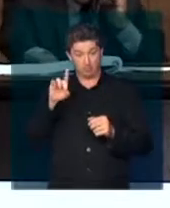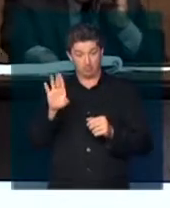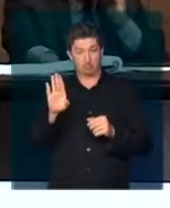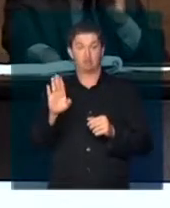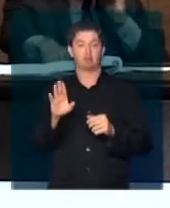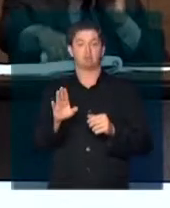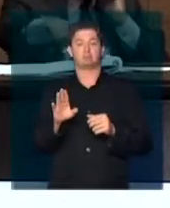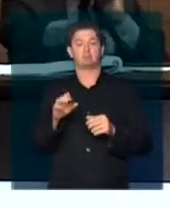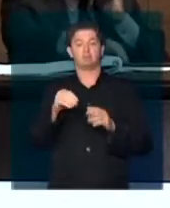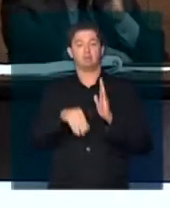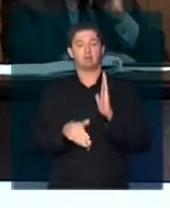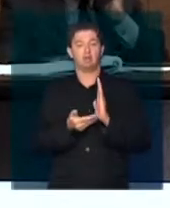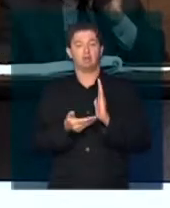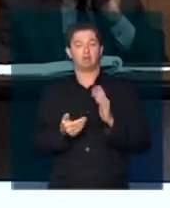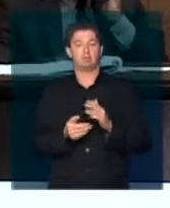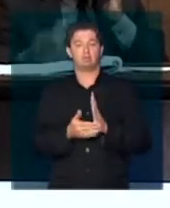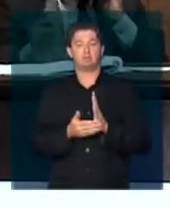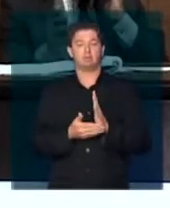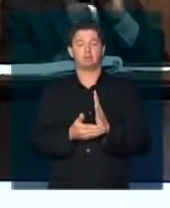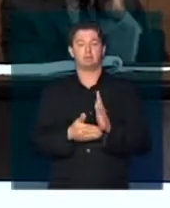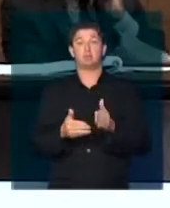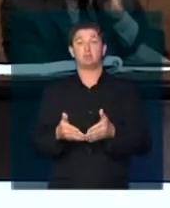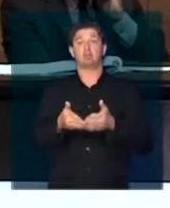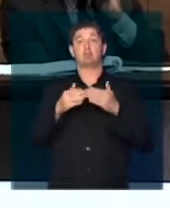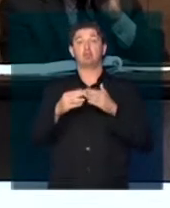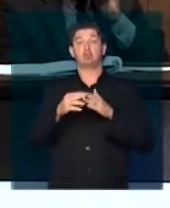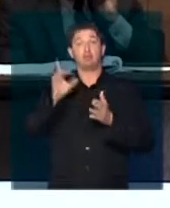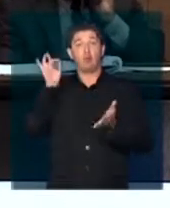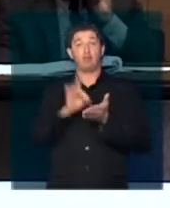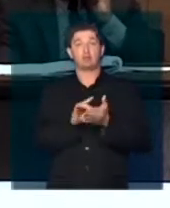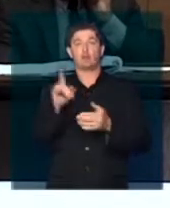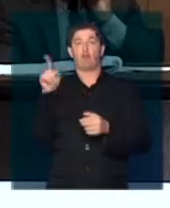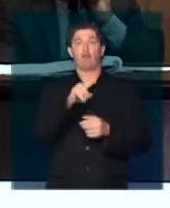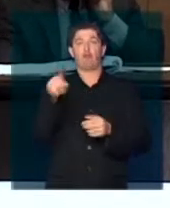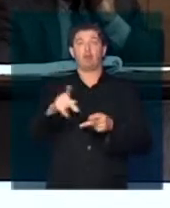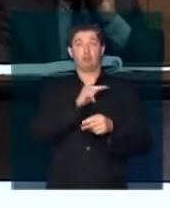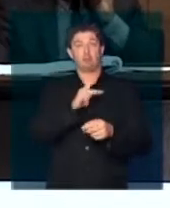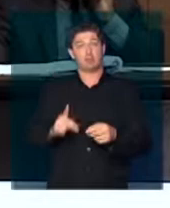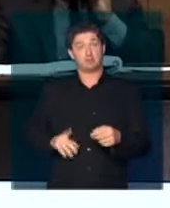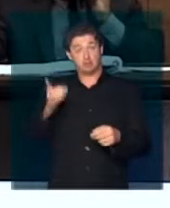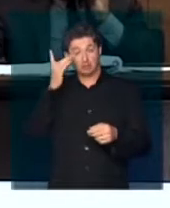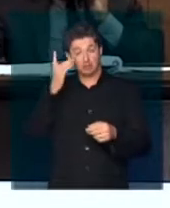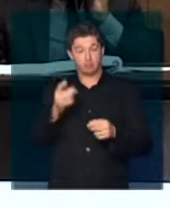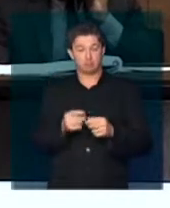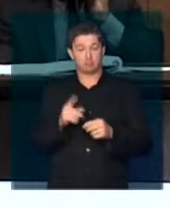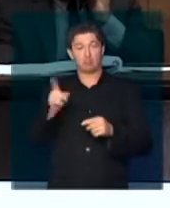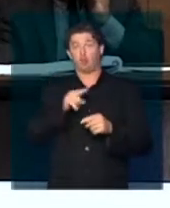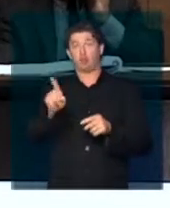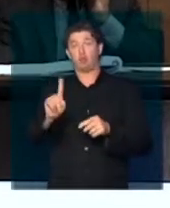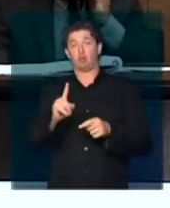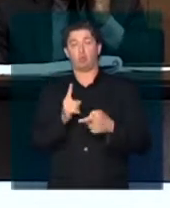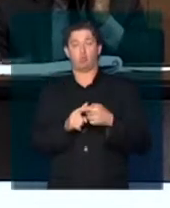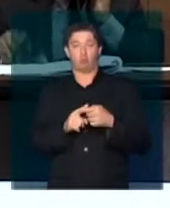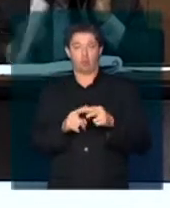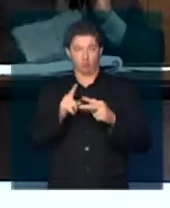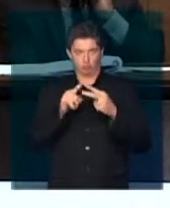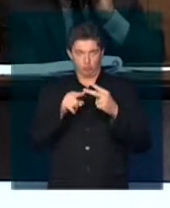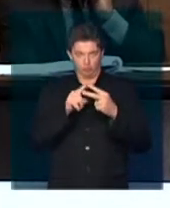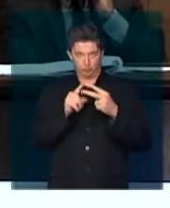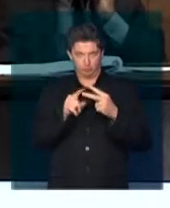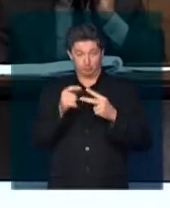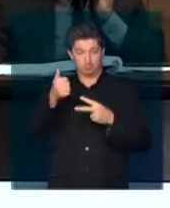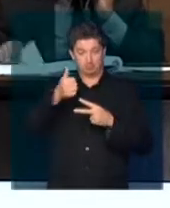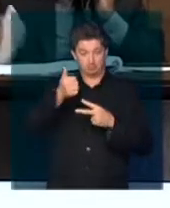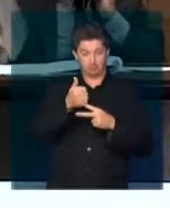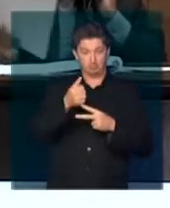bancada na Câmara dos Deputados, pediu oficialmente o veto à Presidenta da República, que não vetou por 2 motivos.